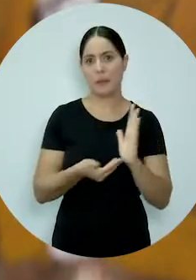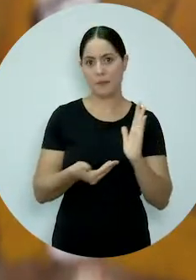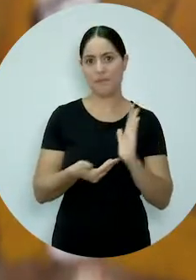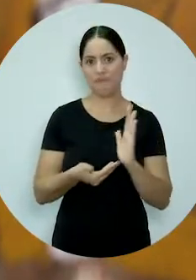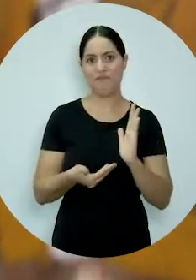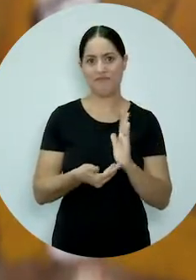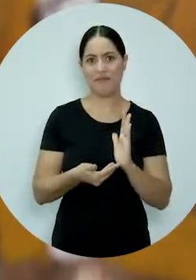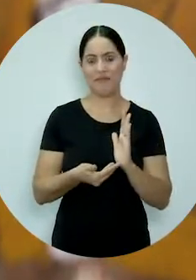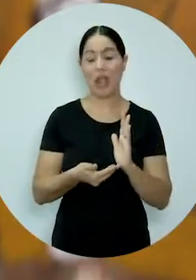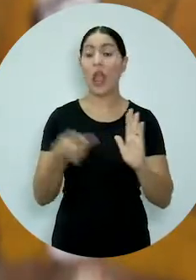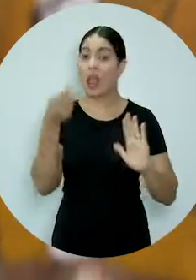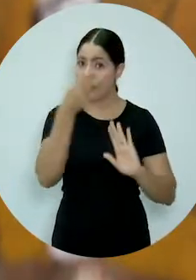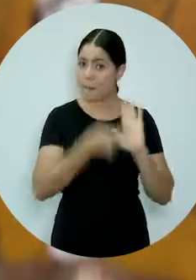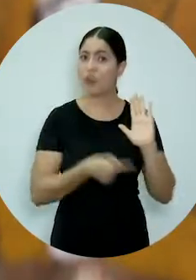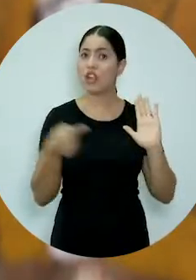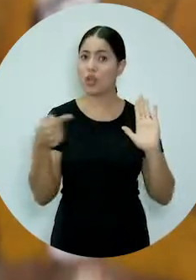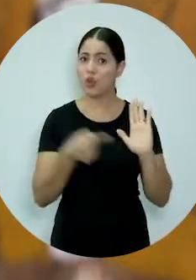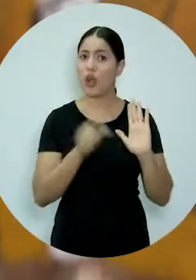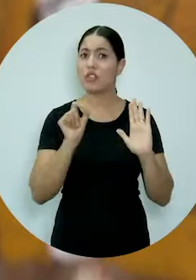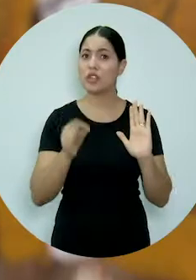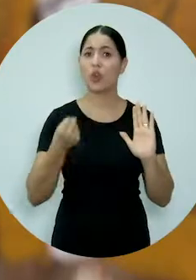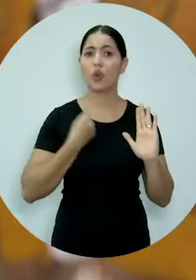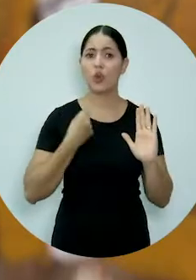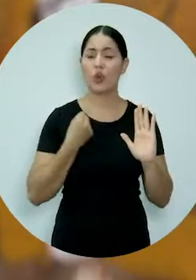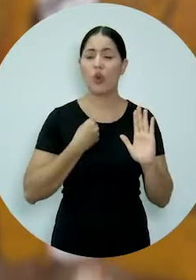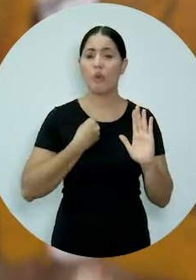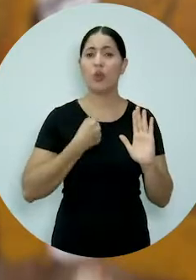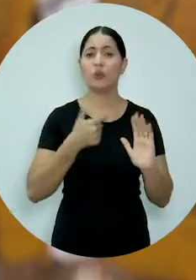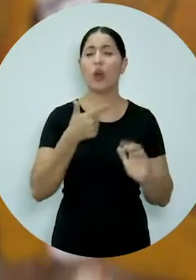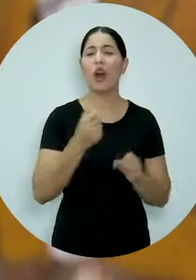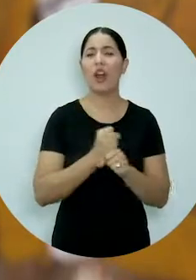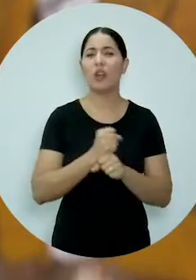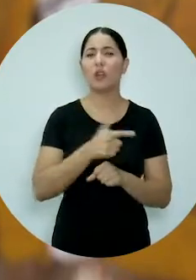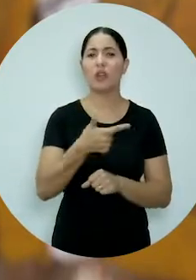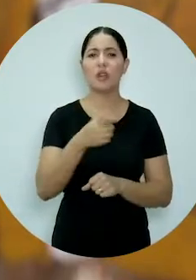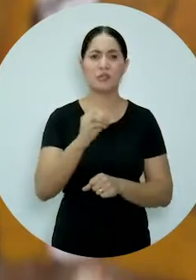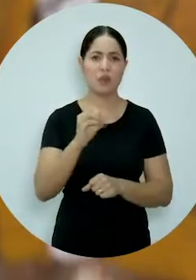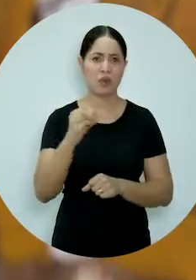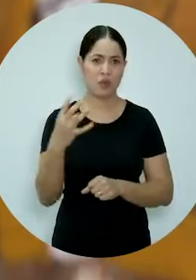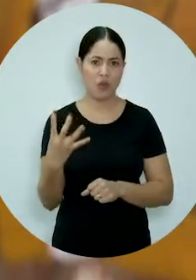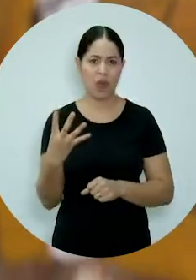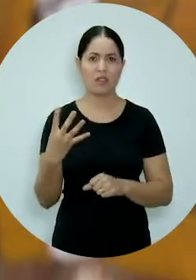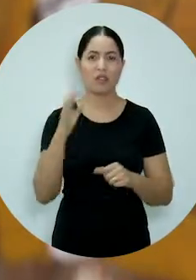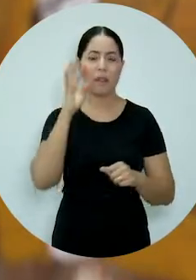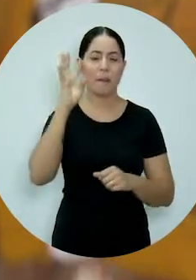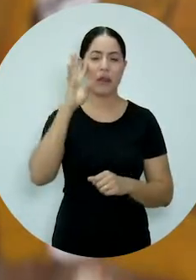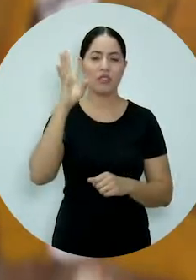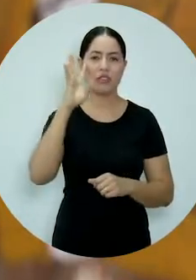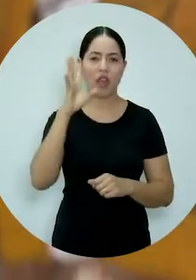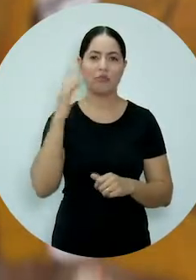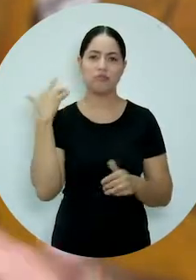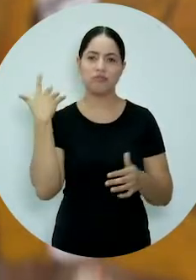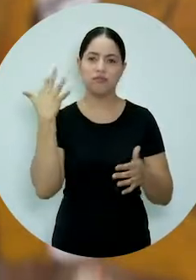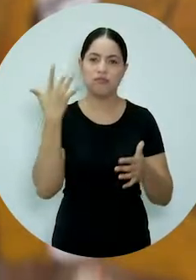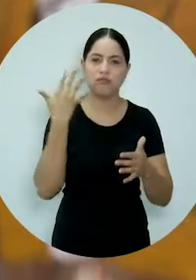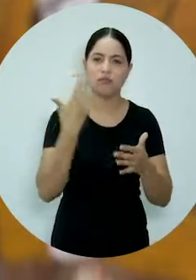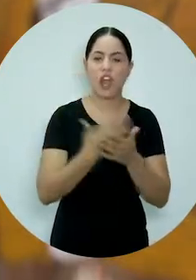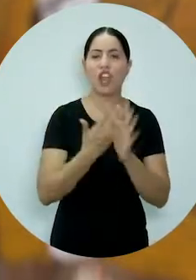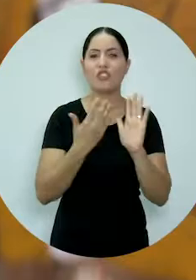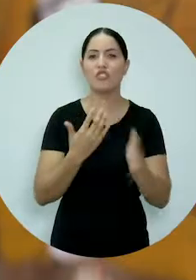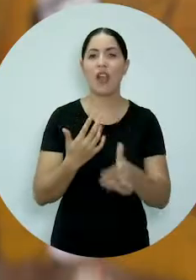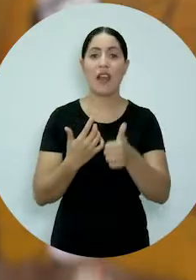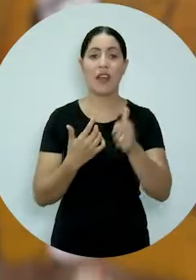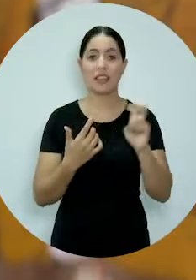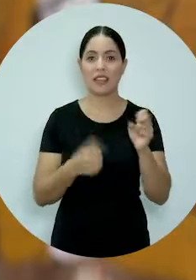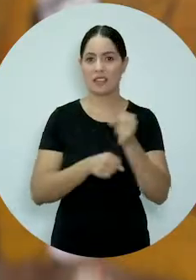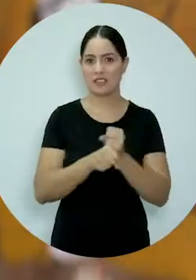Deputados. Esse projeto, ele tem um número de 2004, ou seja, a gente pode até imaginar que ele está tramitando